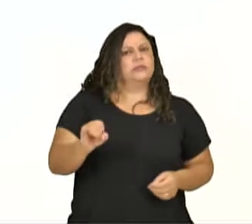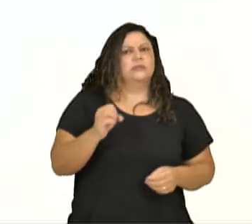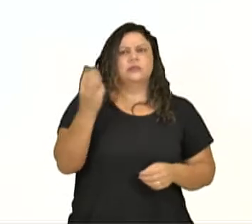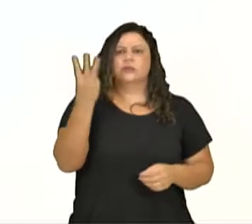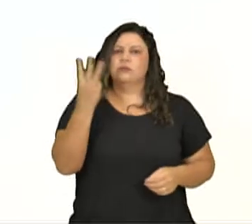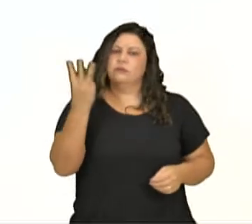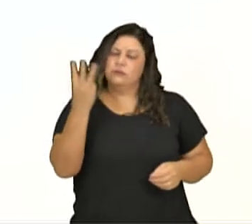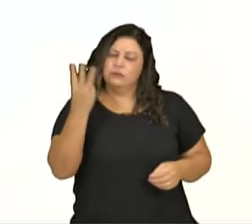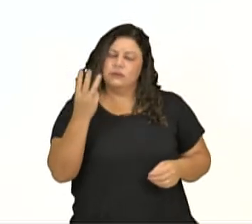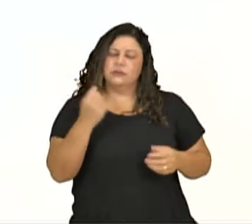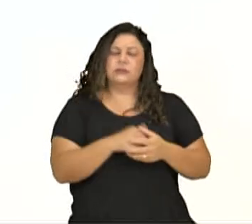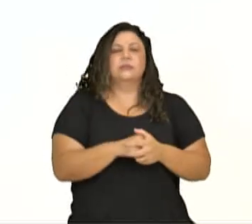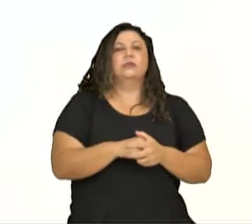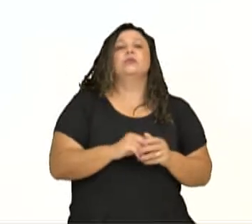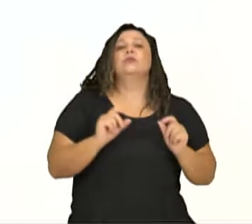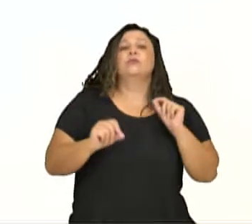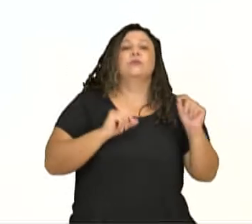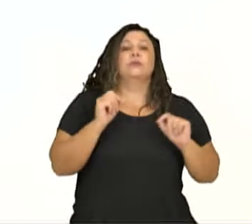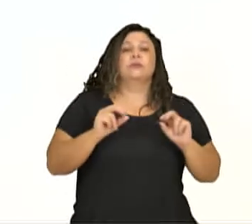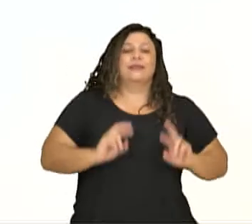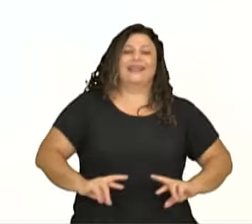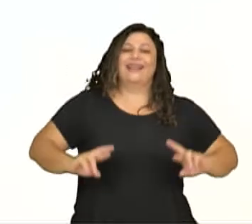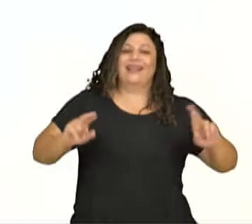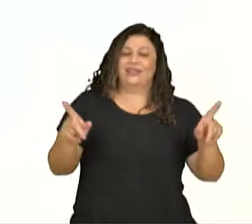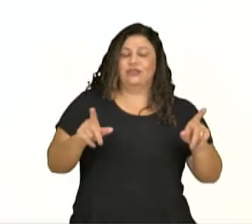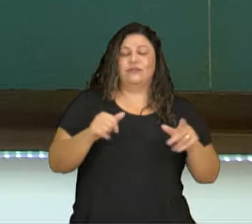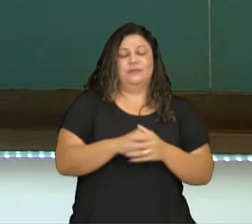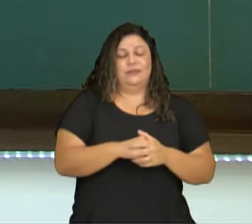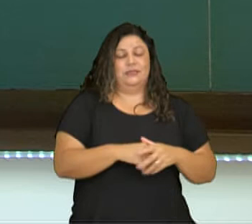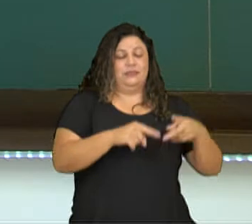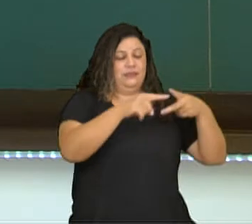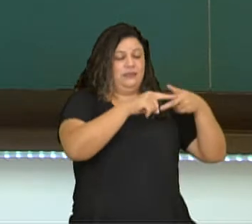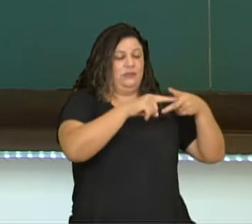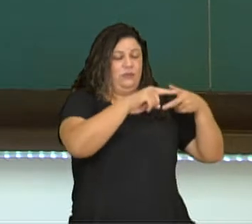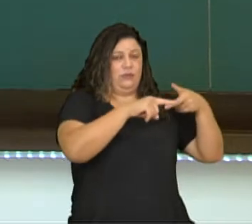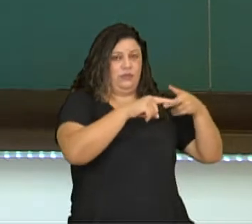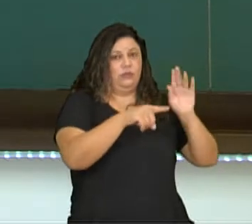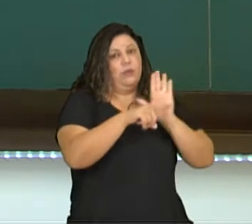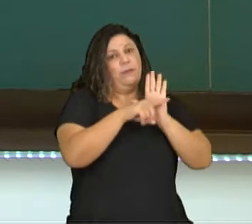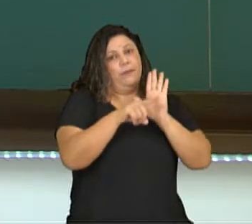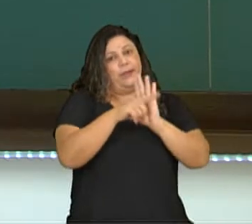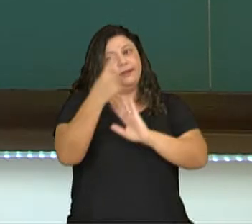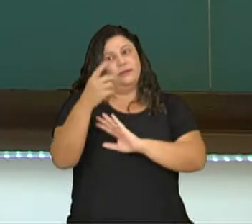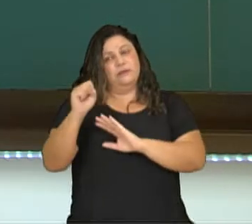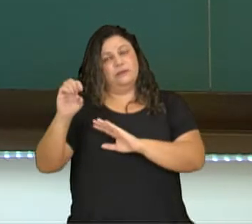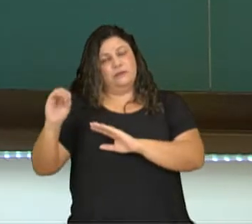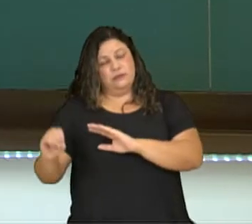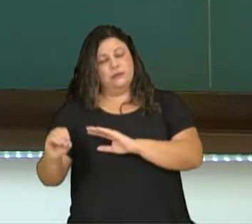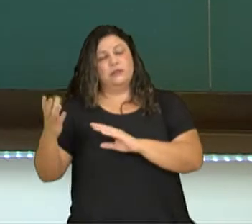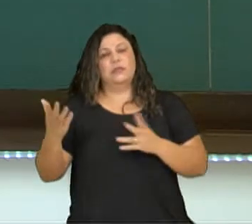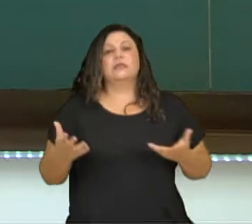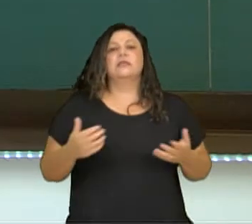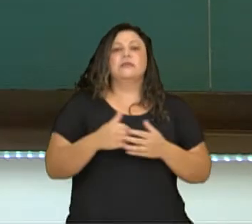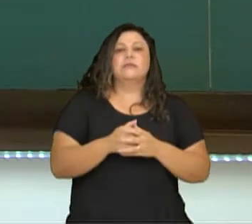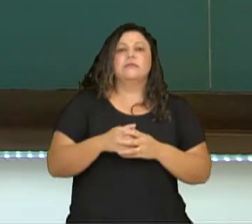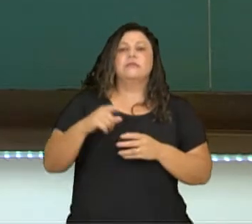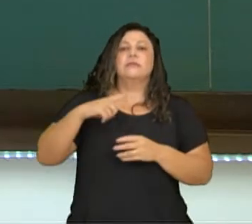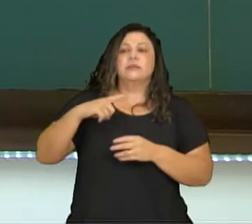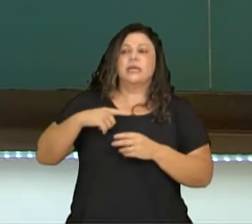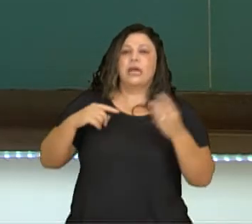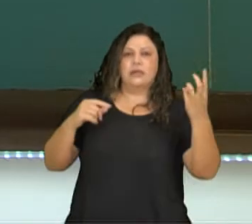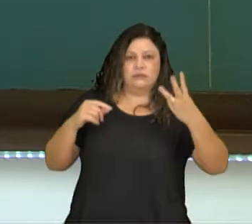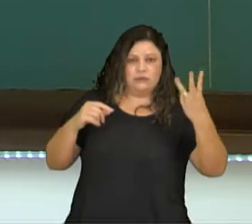terceiro quadrante, eu vou fazer o que? A diferença do ângulo menos 180 graus, que está lá no